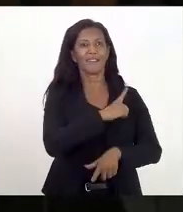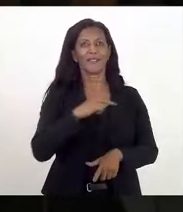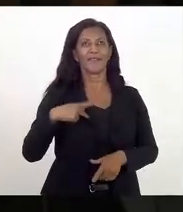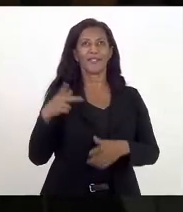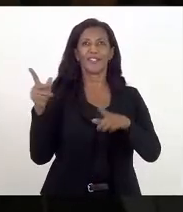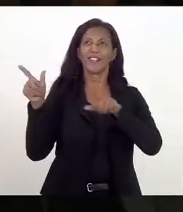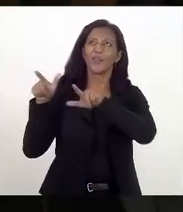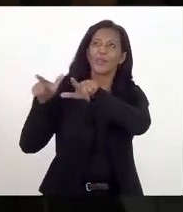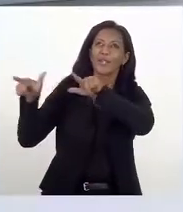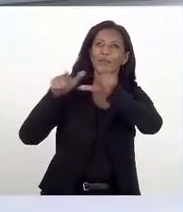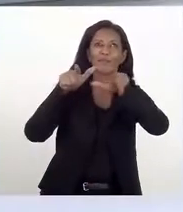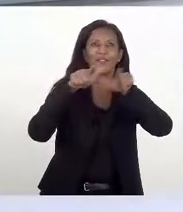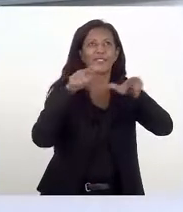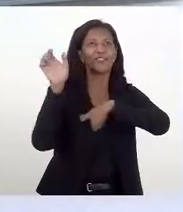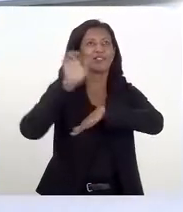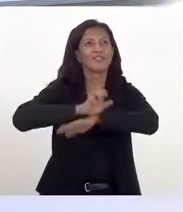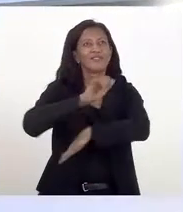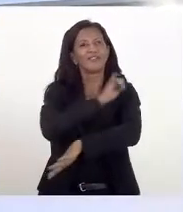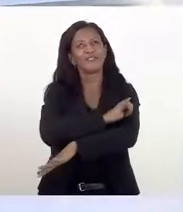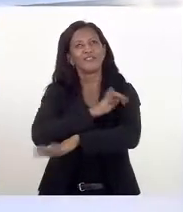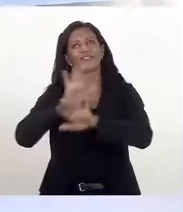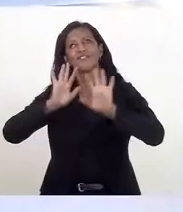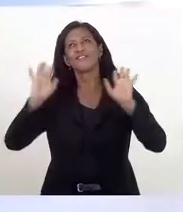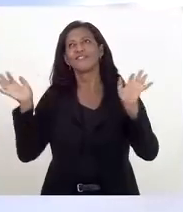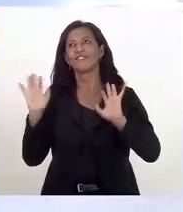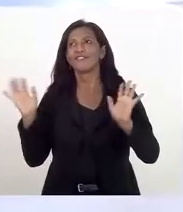do Estado do Rio de Janeiro,